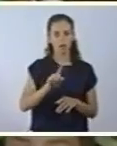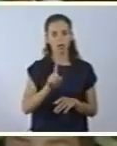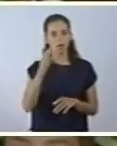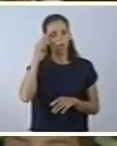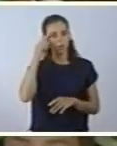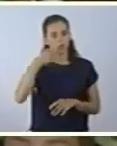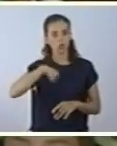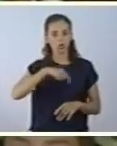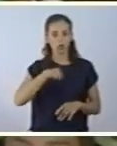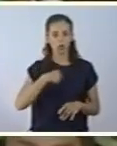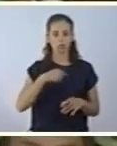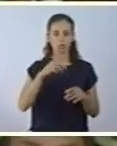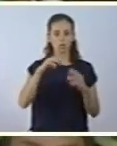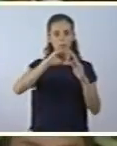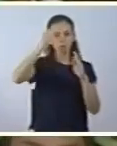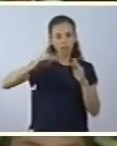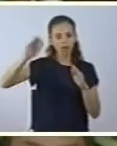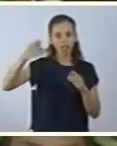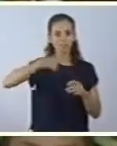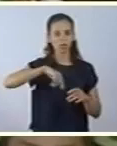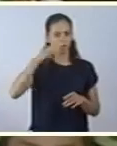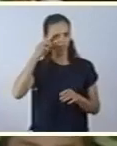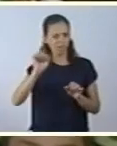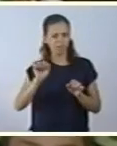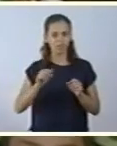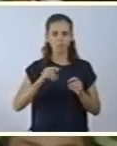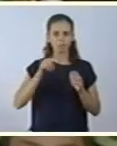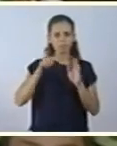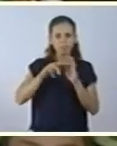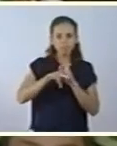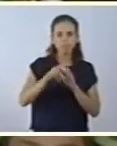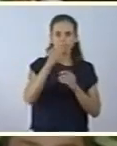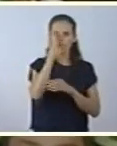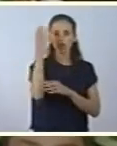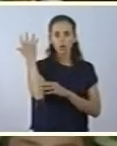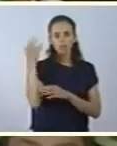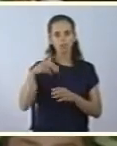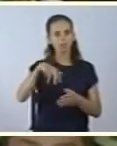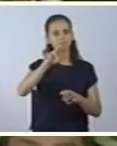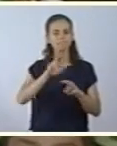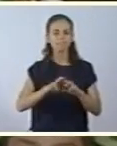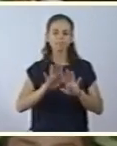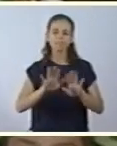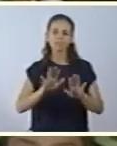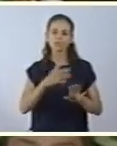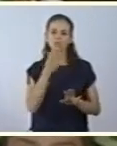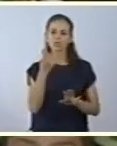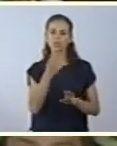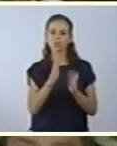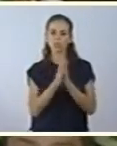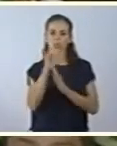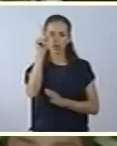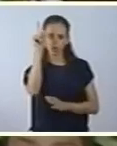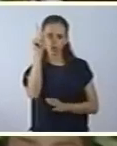os nossos montes, as nossas montanhas, ir para o meio da natureza, parar um bocadinho, para estar sós com